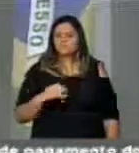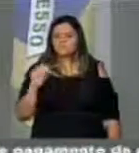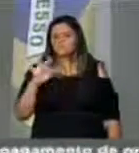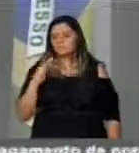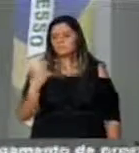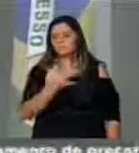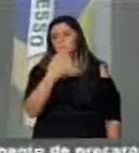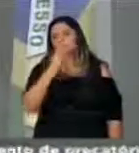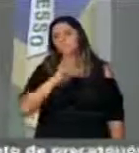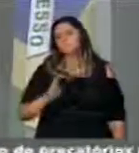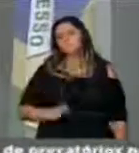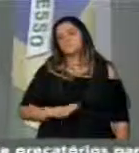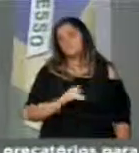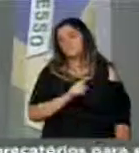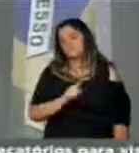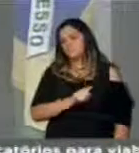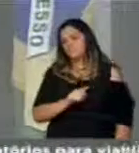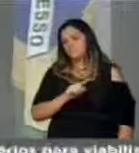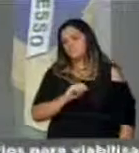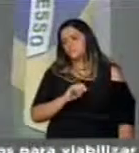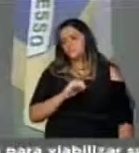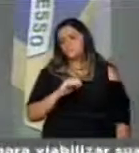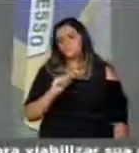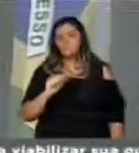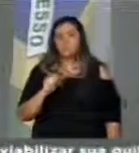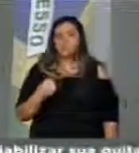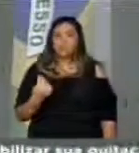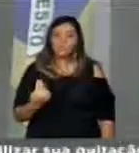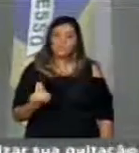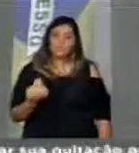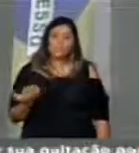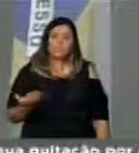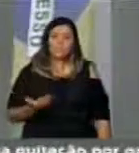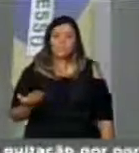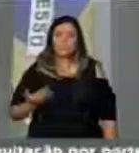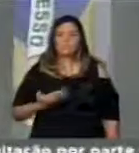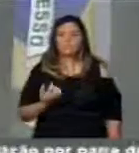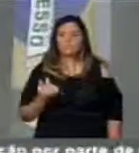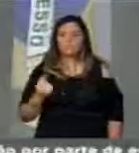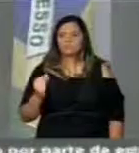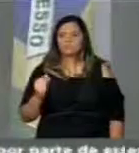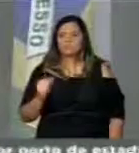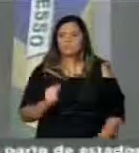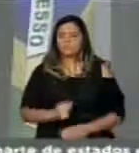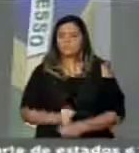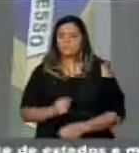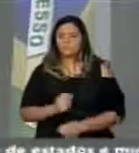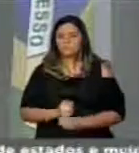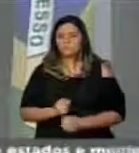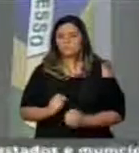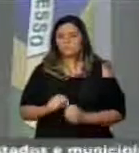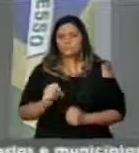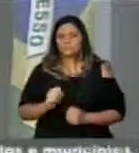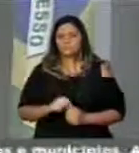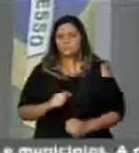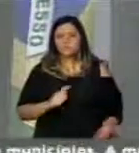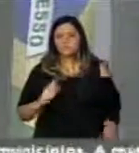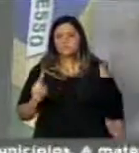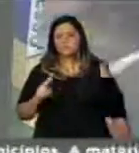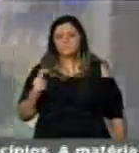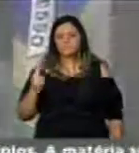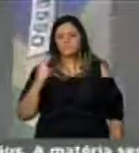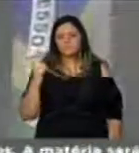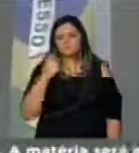seja também na consideração que hoje o lançamento faz e valorizar o homem a mulher nordestina principalmente